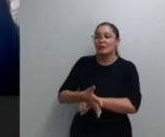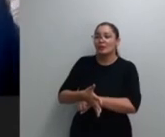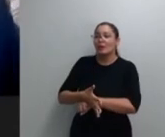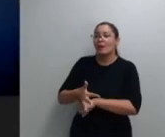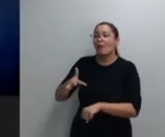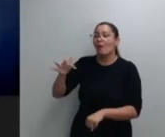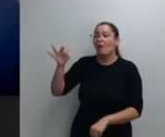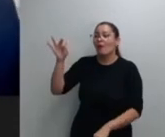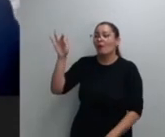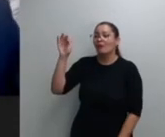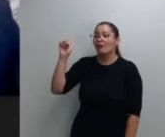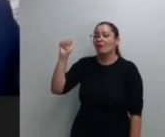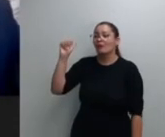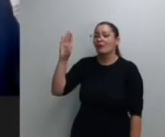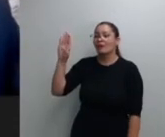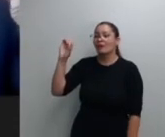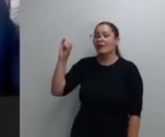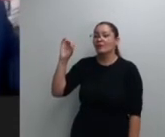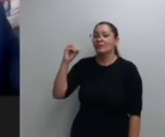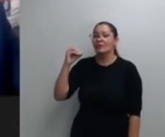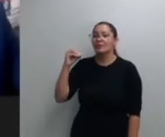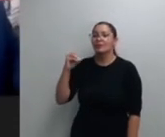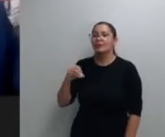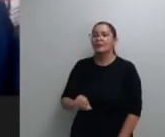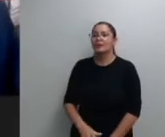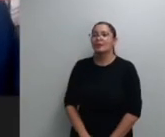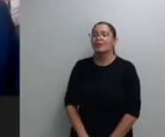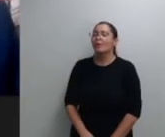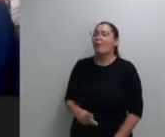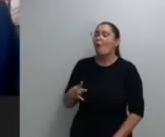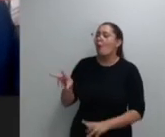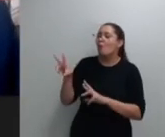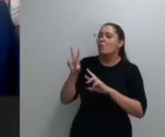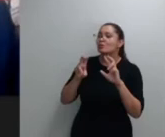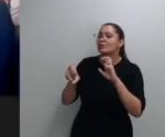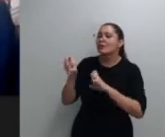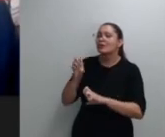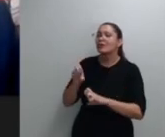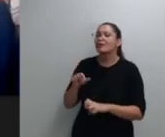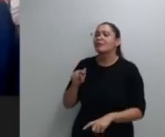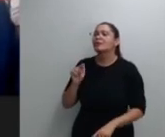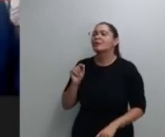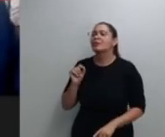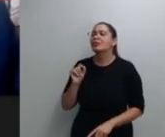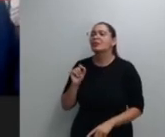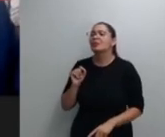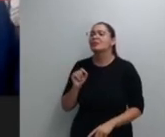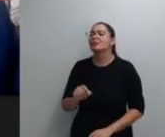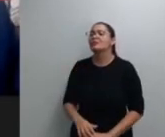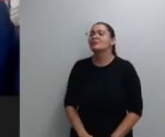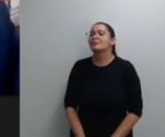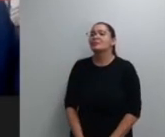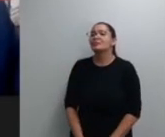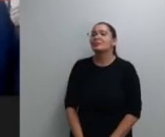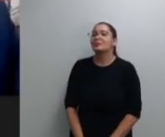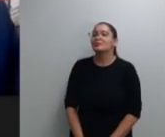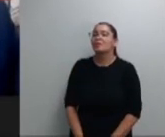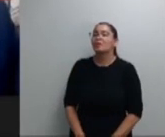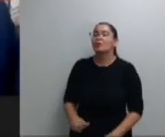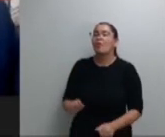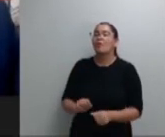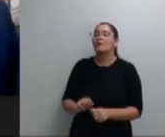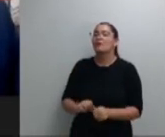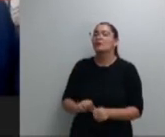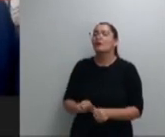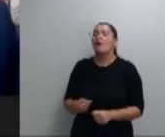eu observo aqui ministro Napoleão que o destaque tinha sido feito por